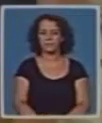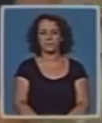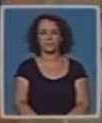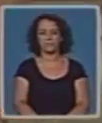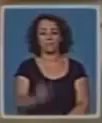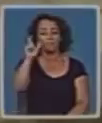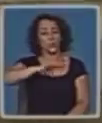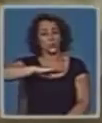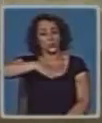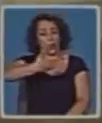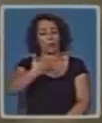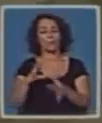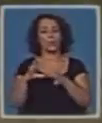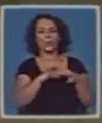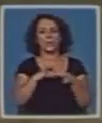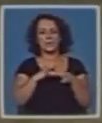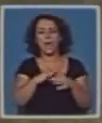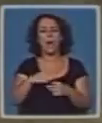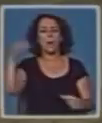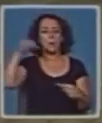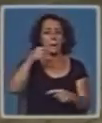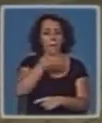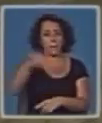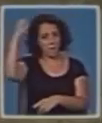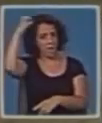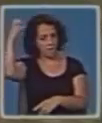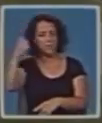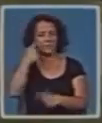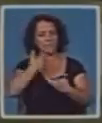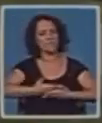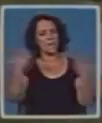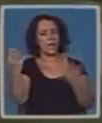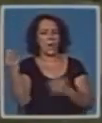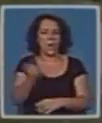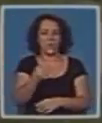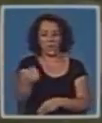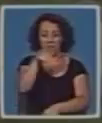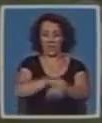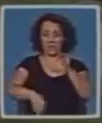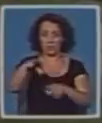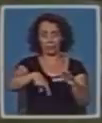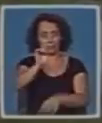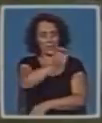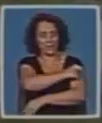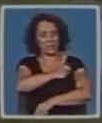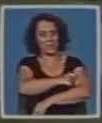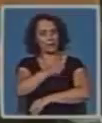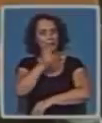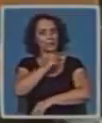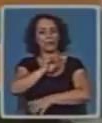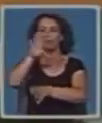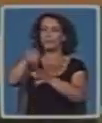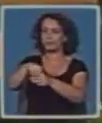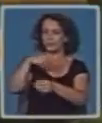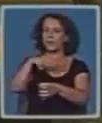O cabeça de lista da coligação CDS-PP-PPM salienta o simbolismo inerente à eleição dos representantes dos Açores na República